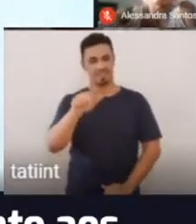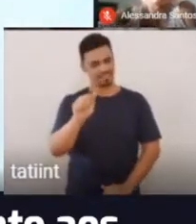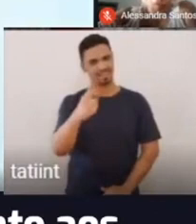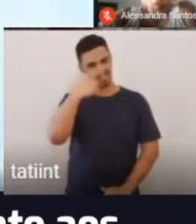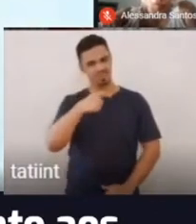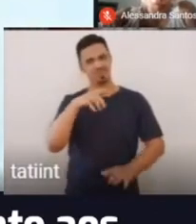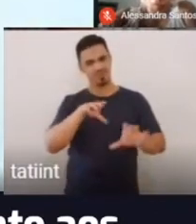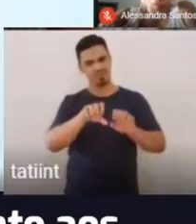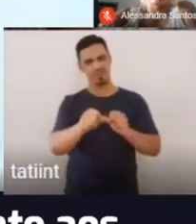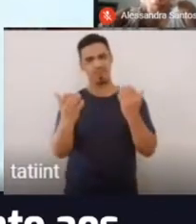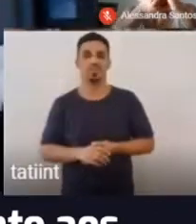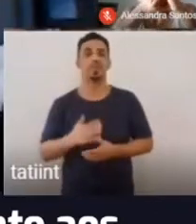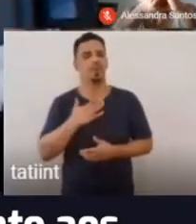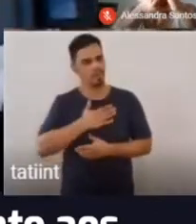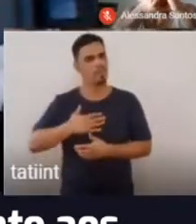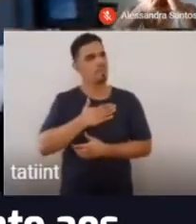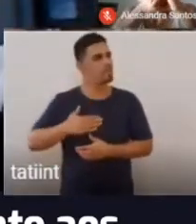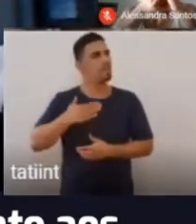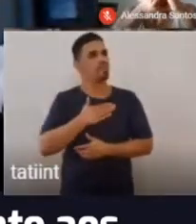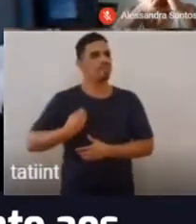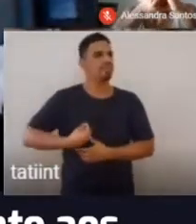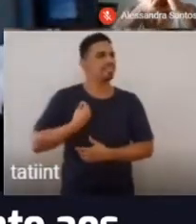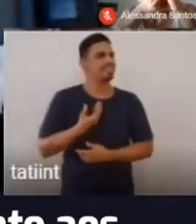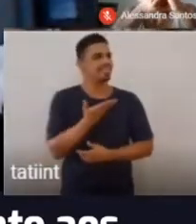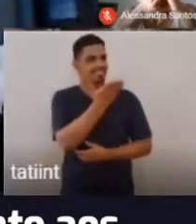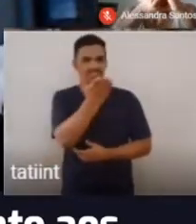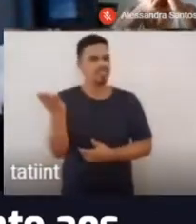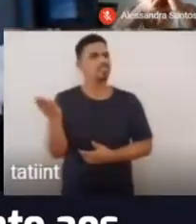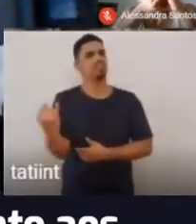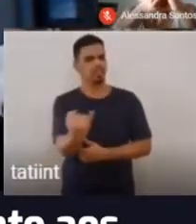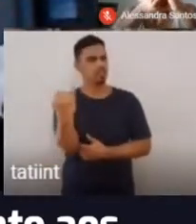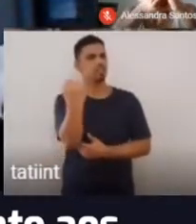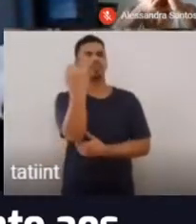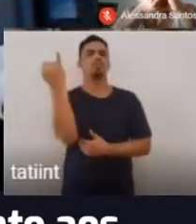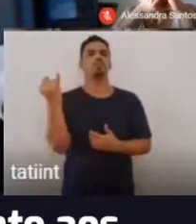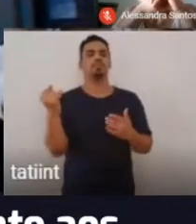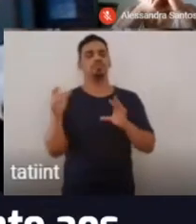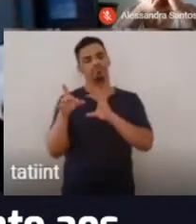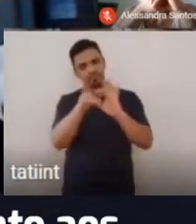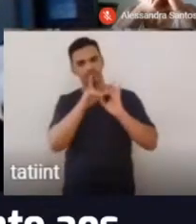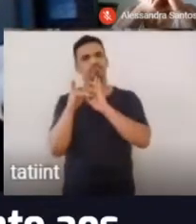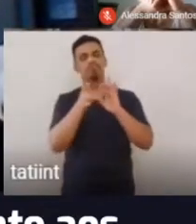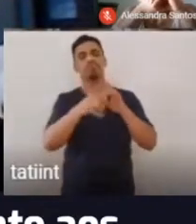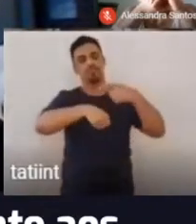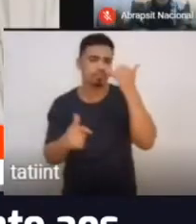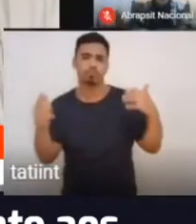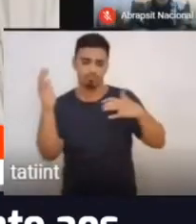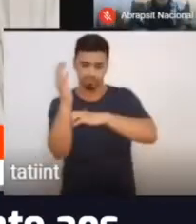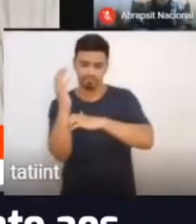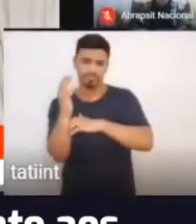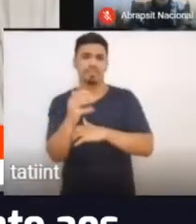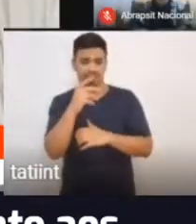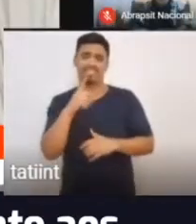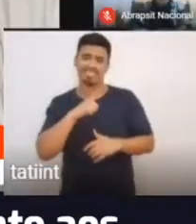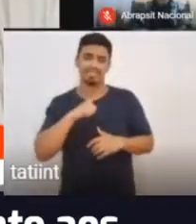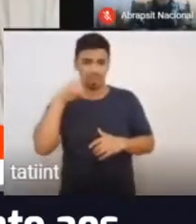Psicologia transmitiu nas suas redes sociais uma live sobre o projeto de lei número 3.267, de 19, que propõe mudanças no Código